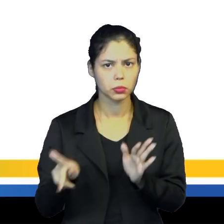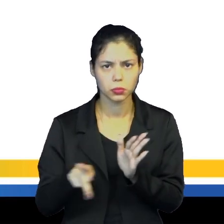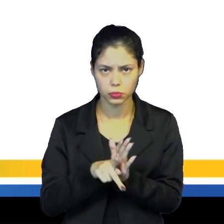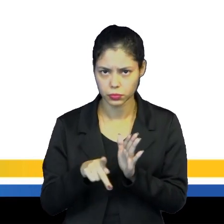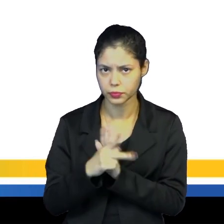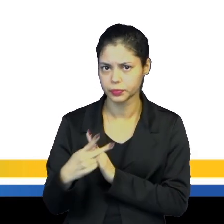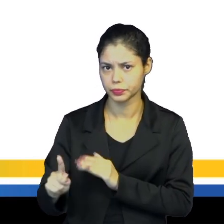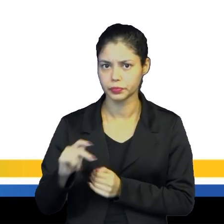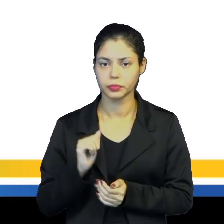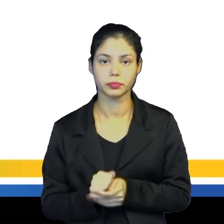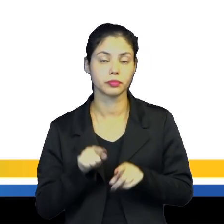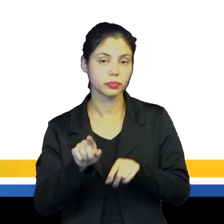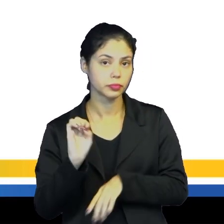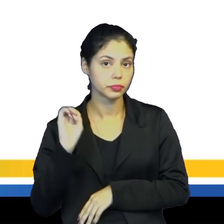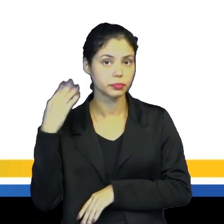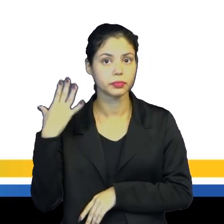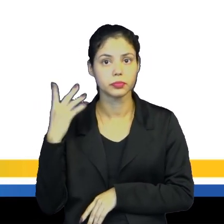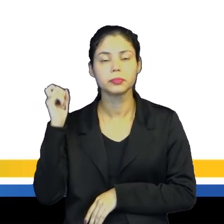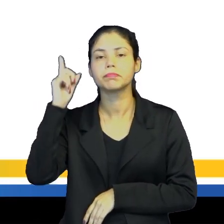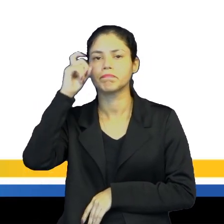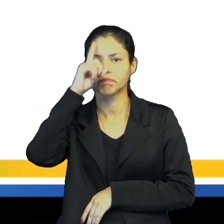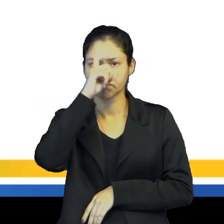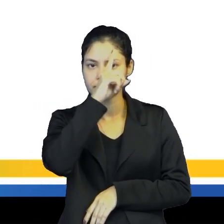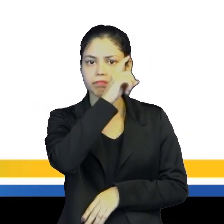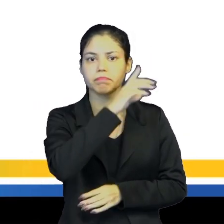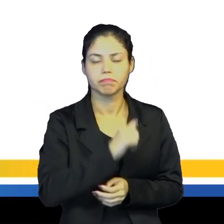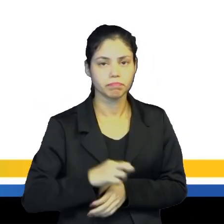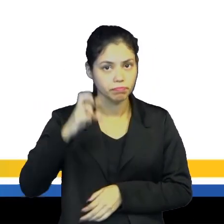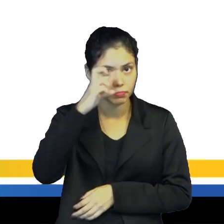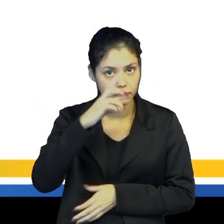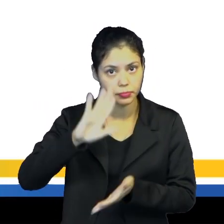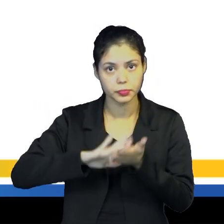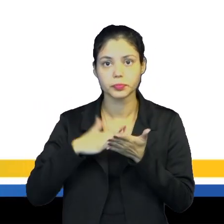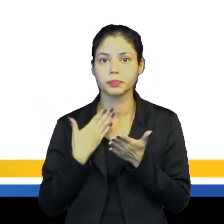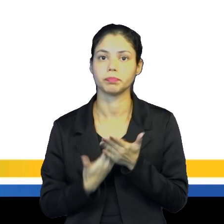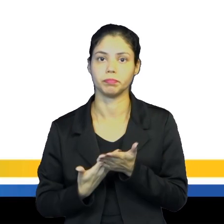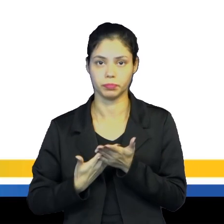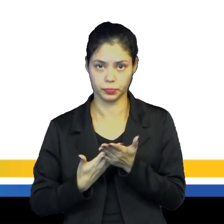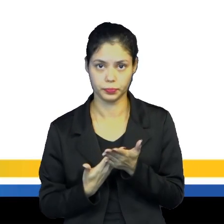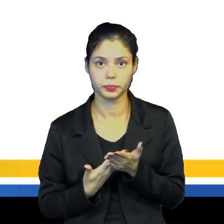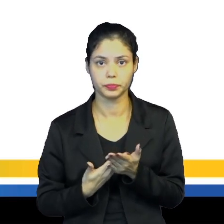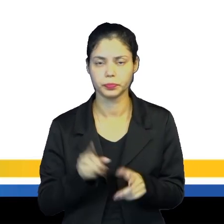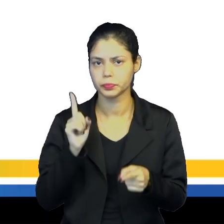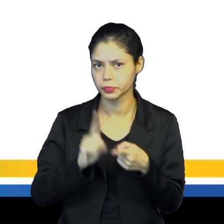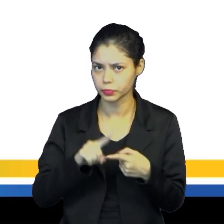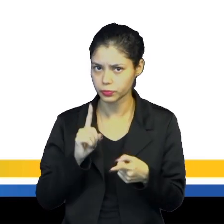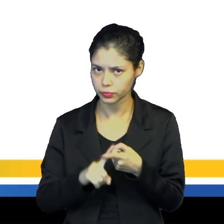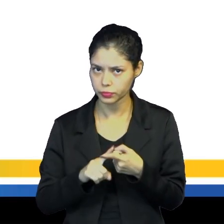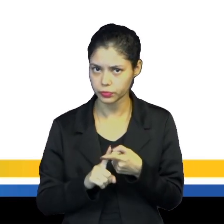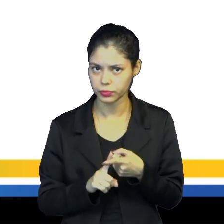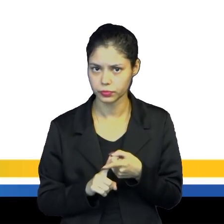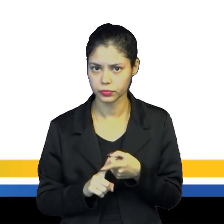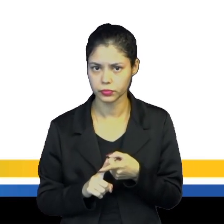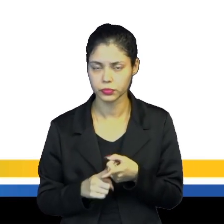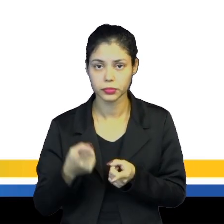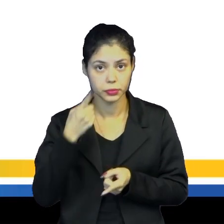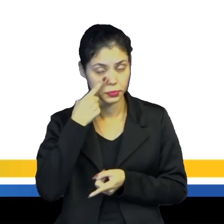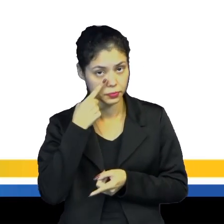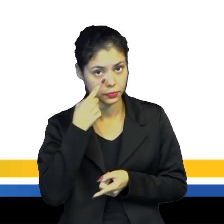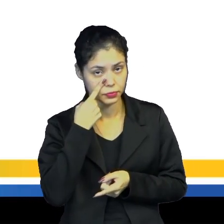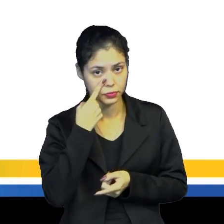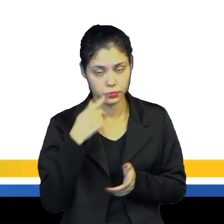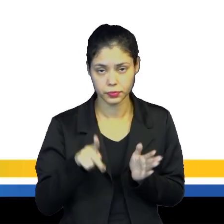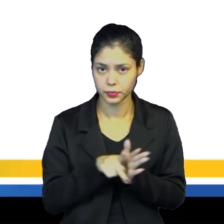prévia. Nesse caso, ó, ele dificulta a análise de interpretação. Por quê? Vamos aí dar uma